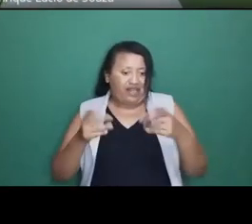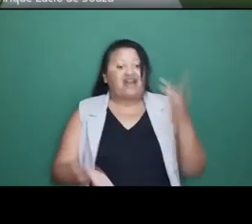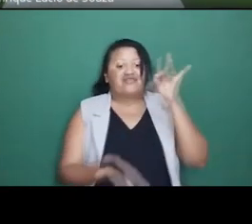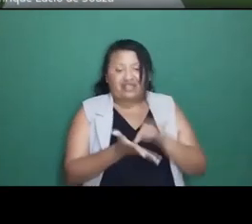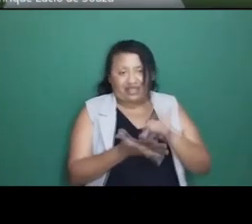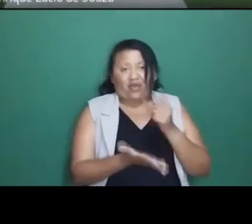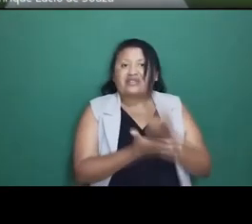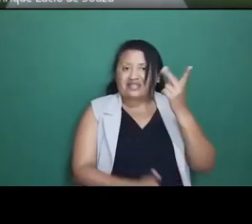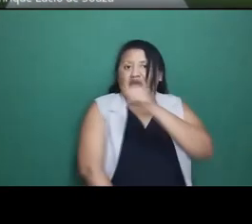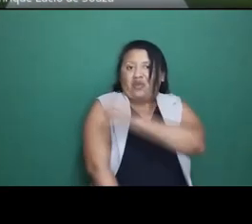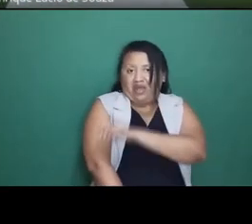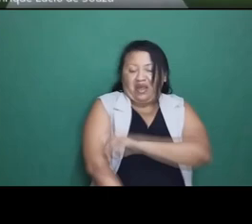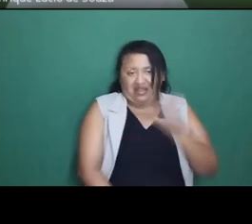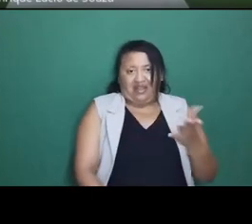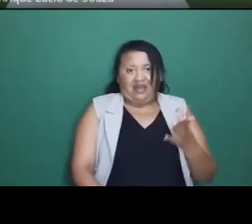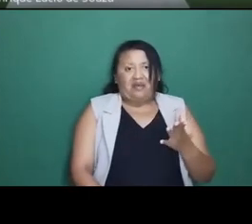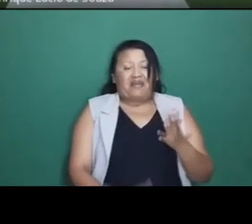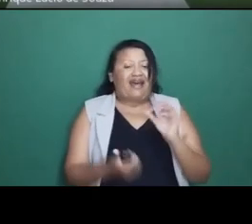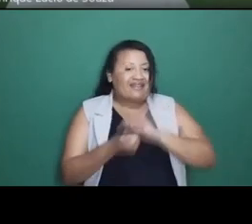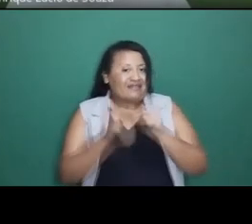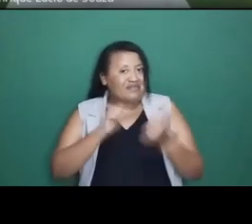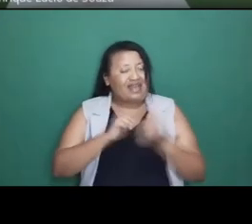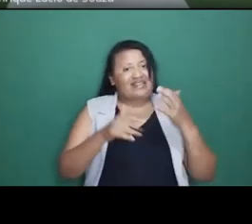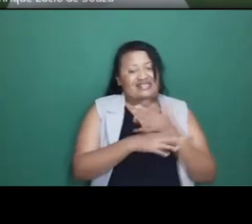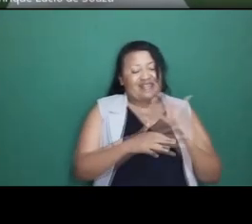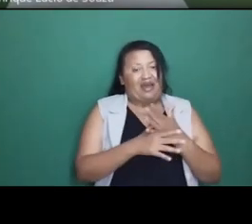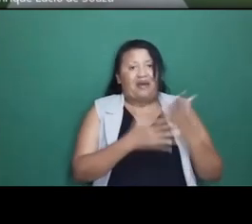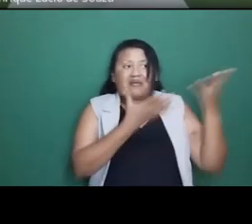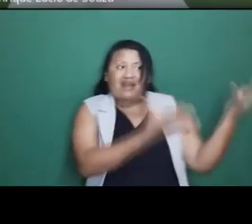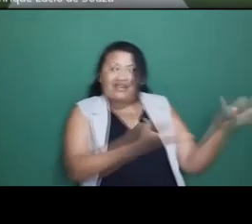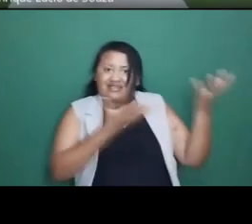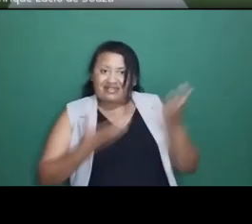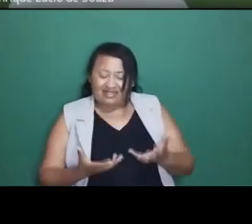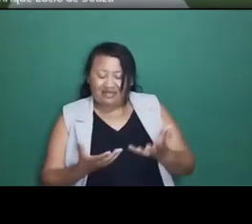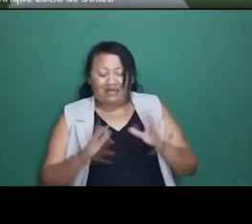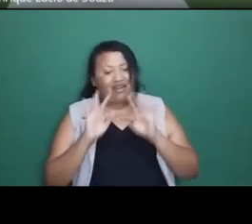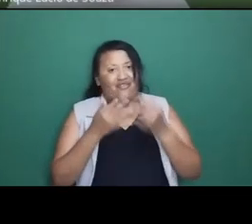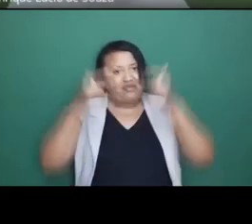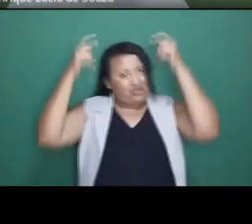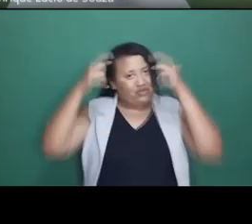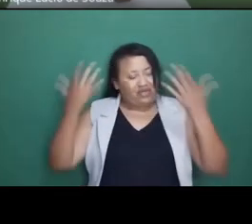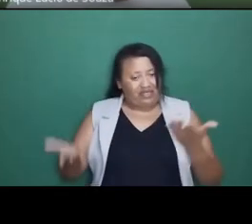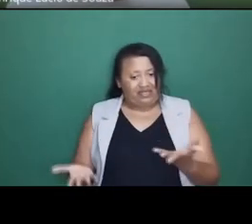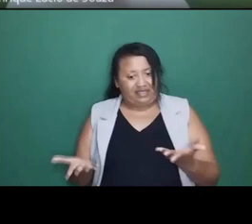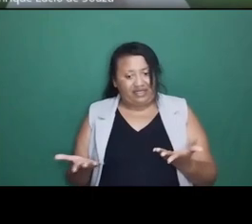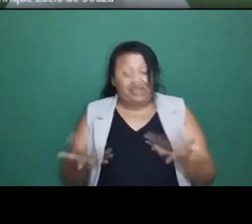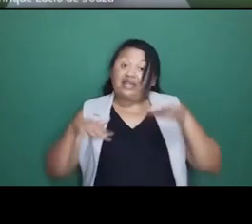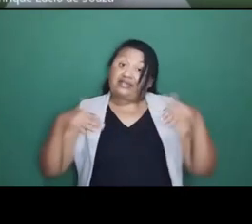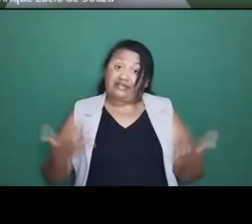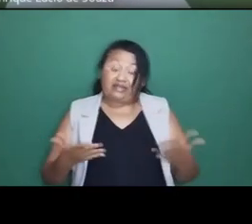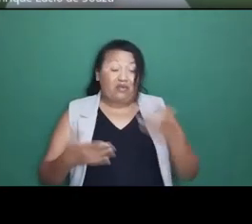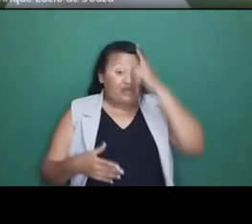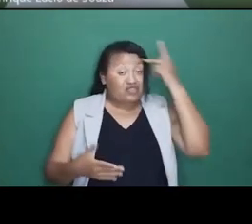para adequar a cidade para receber a família real pessoas foram expulsos de suas casas